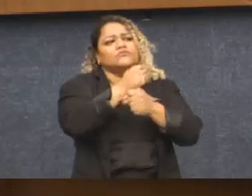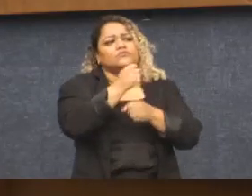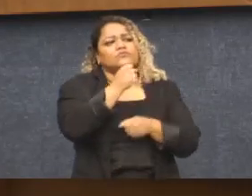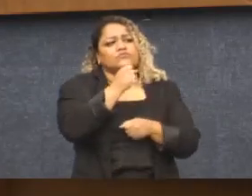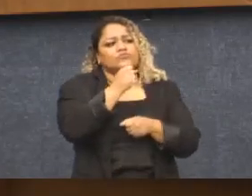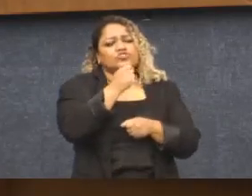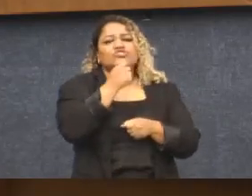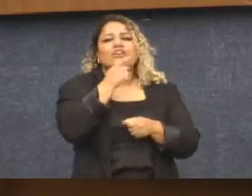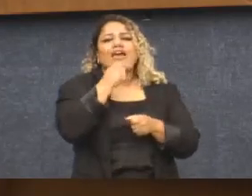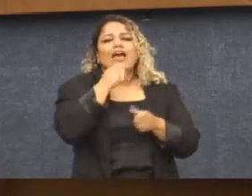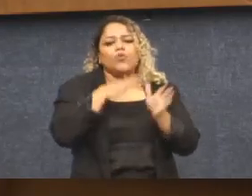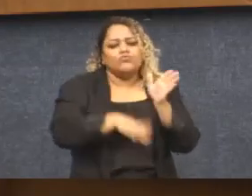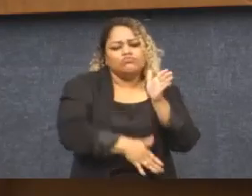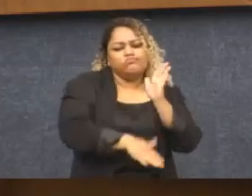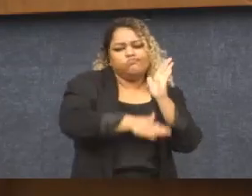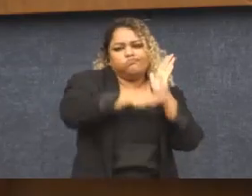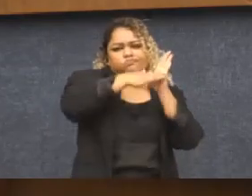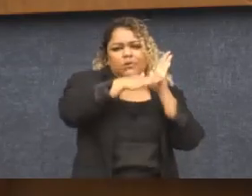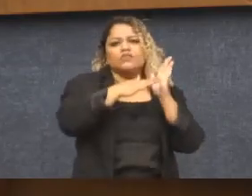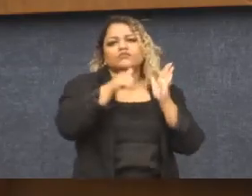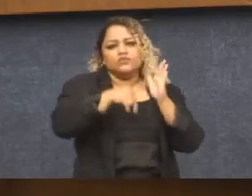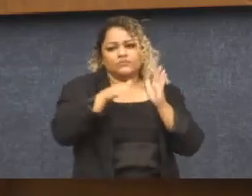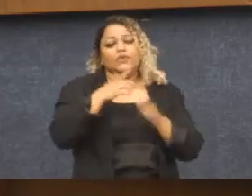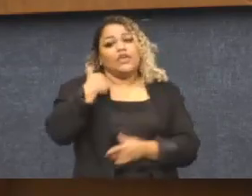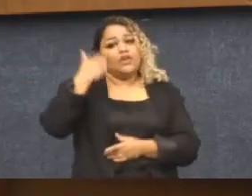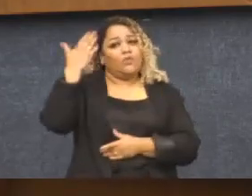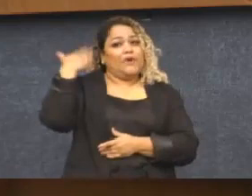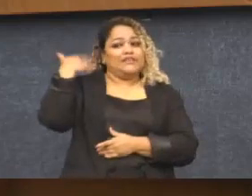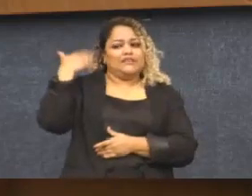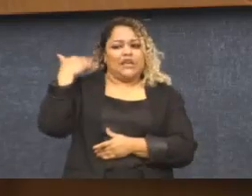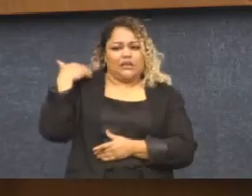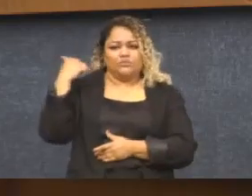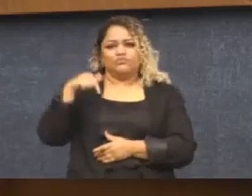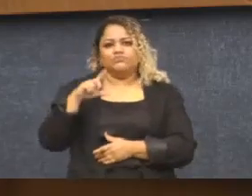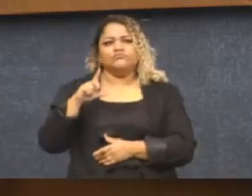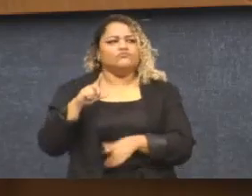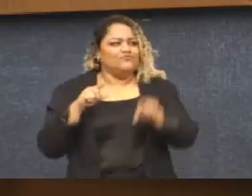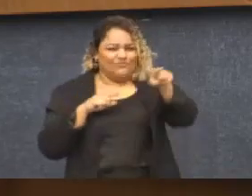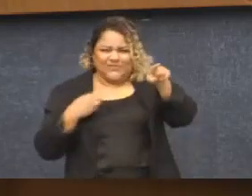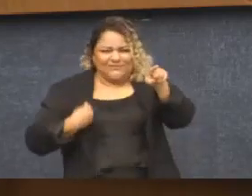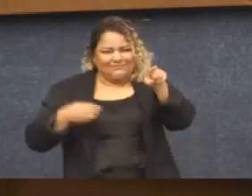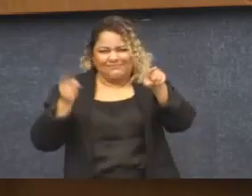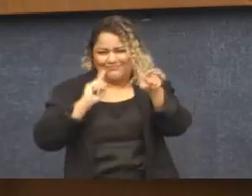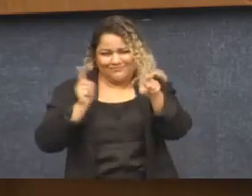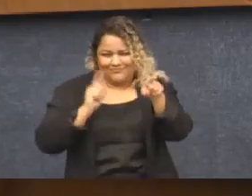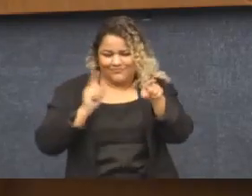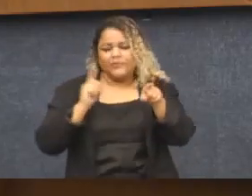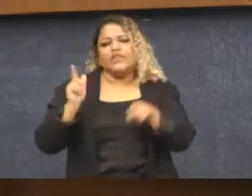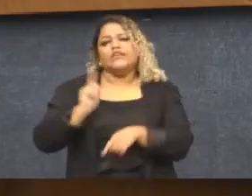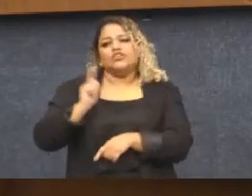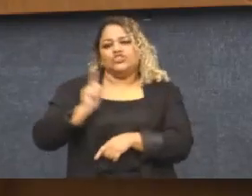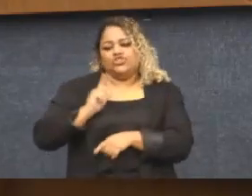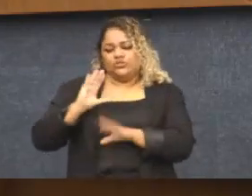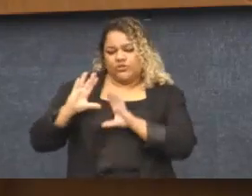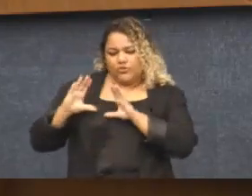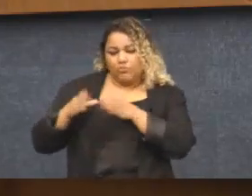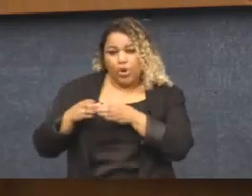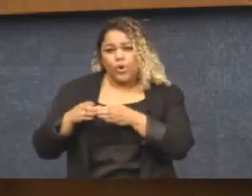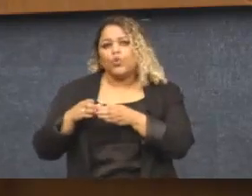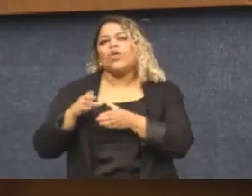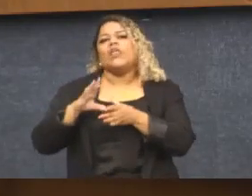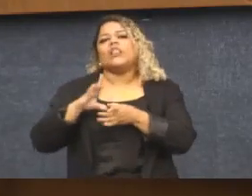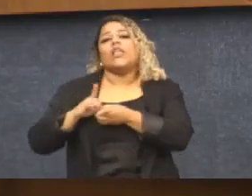Eu liderava, à época, o maior bloco da Câmara. Nós tínhamos aqui muitos colegas no bloco Democracia e